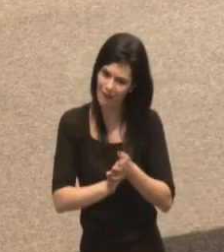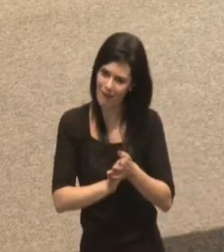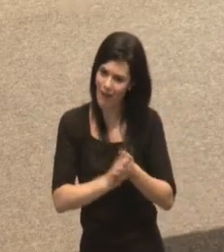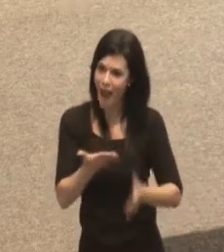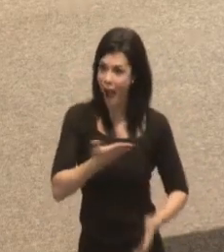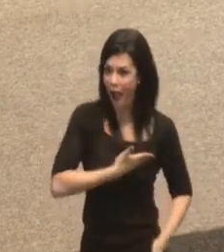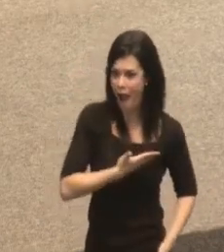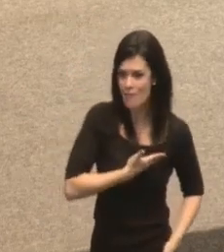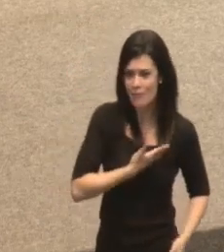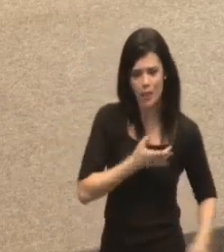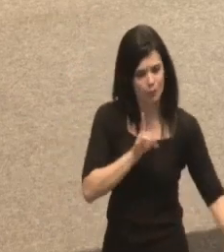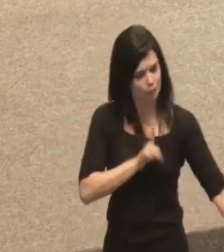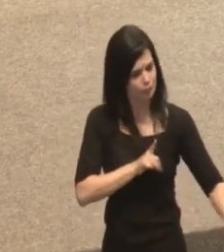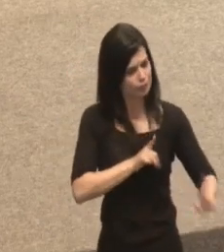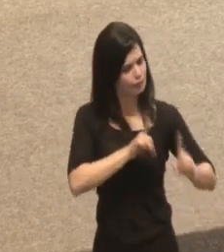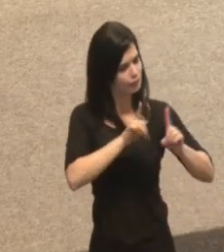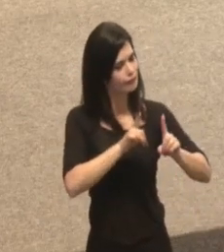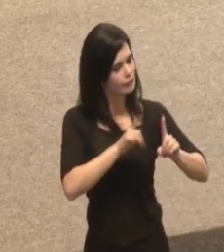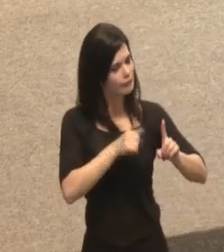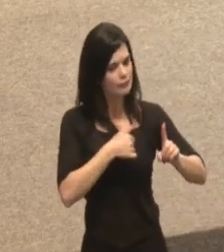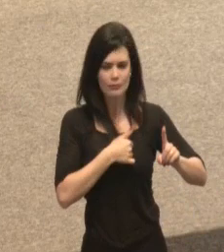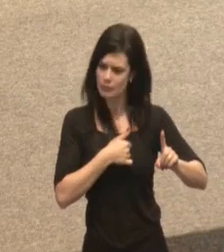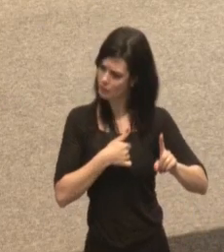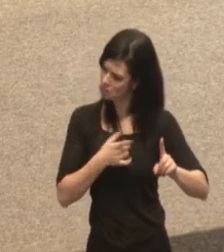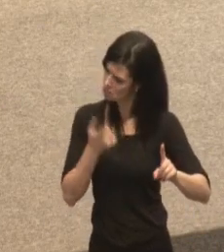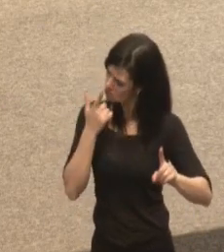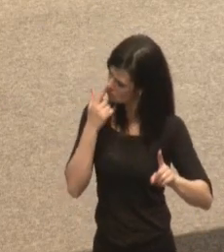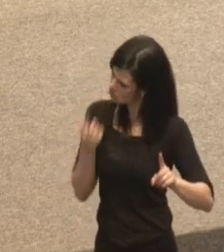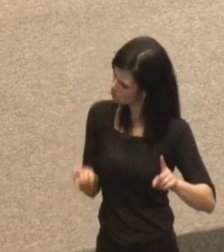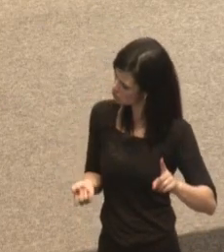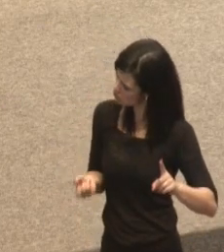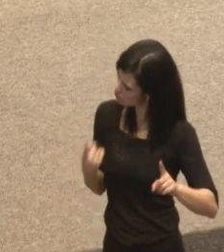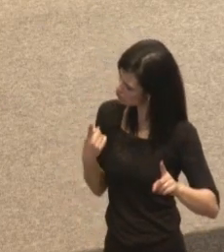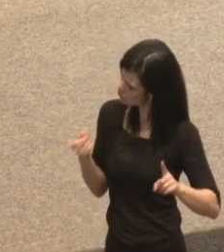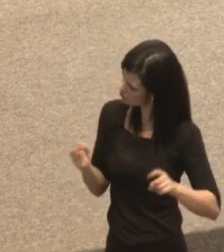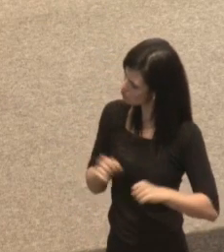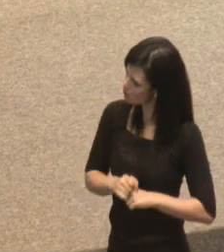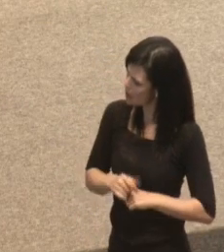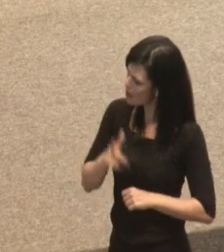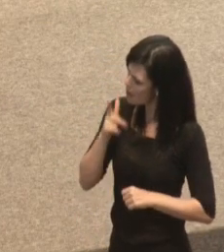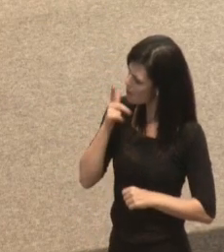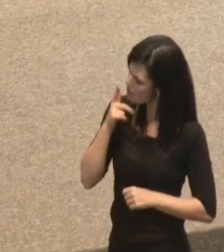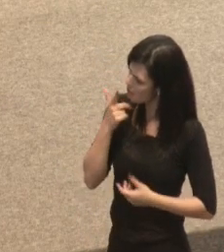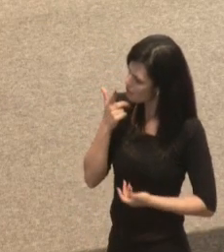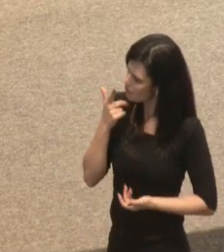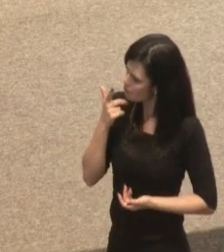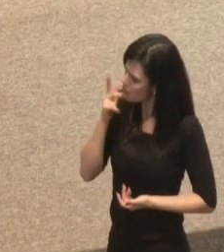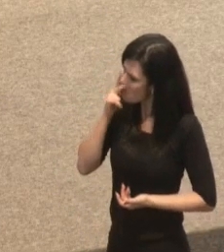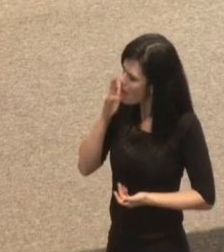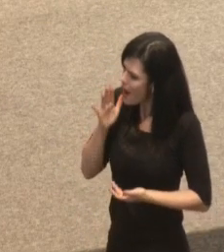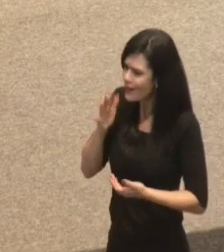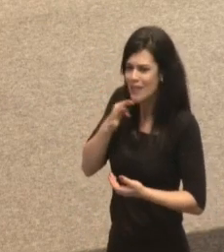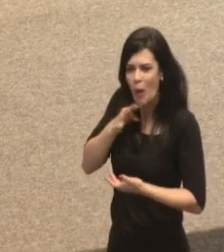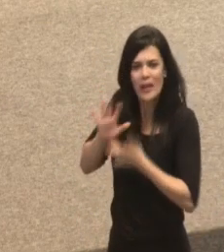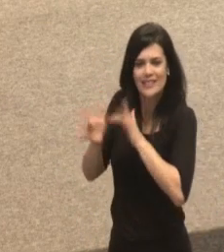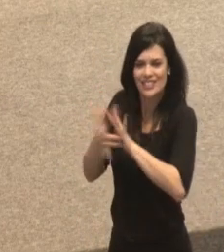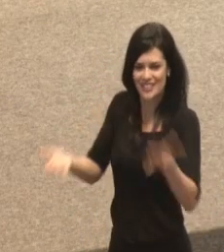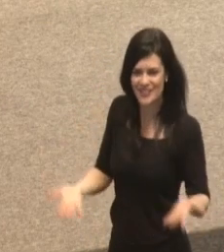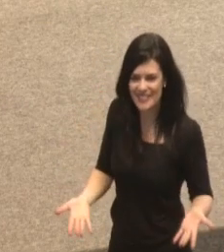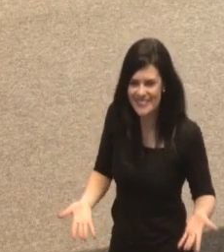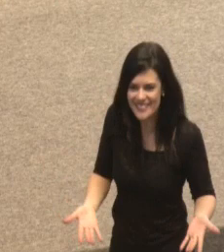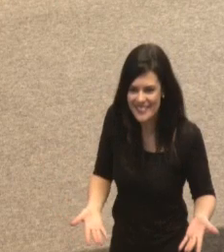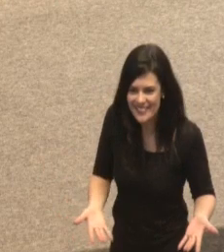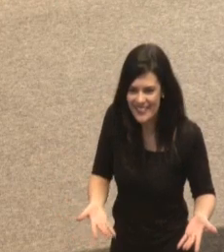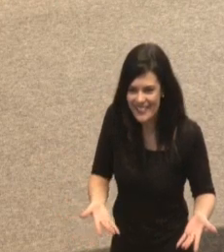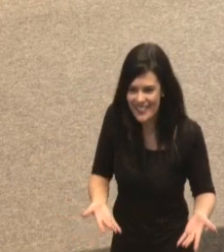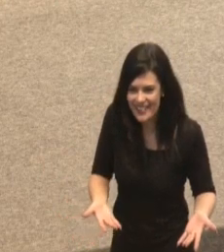isso. Se alguém quer conhecer a glória de Deus, ande com você. Se alguém quer conhecer Jesus, ande com você. Se alguém quer conhecer o amor de Deus,